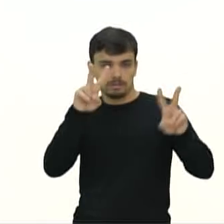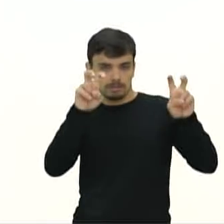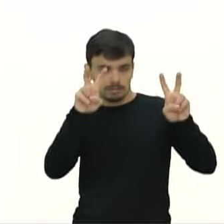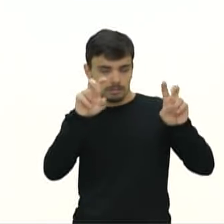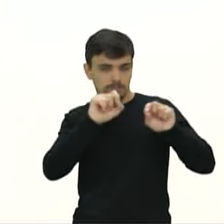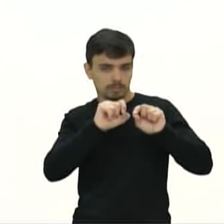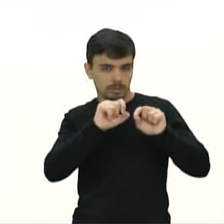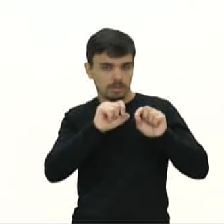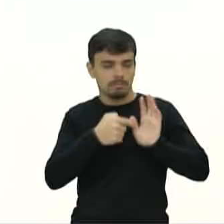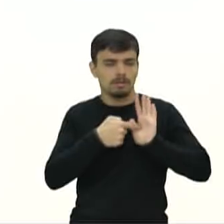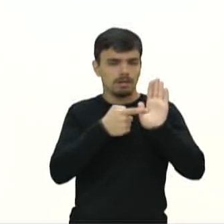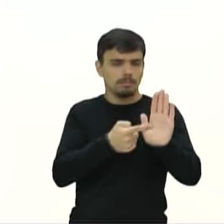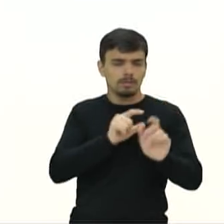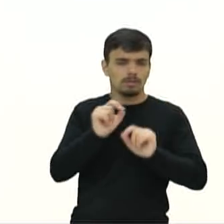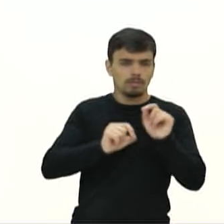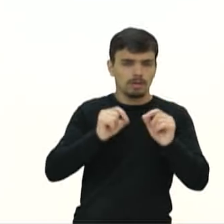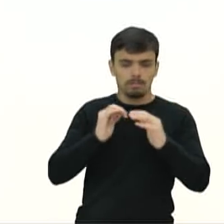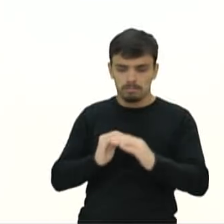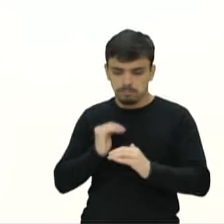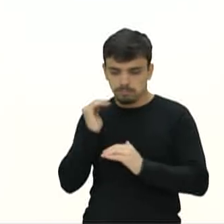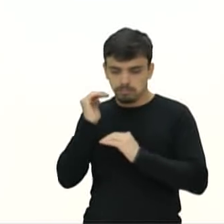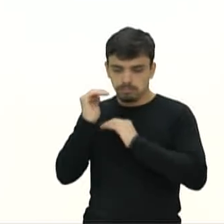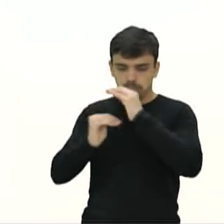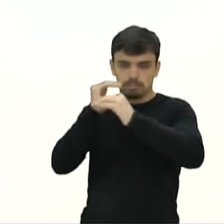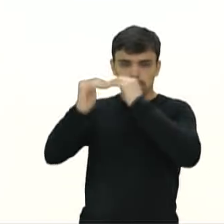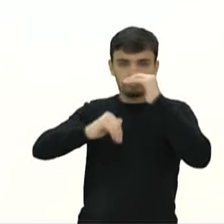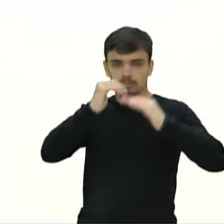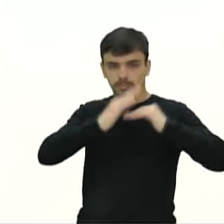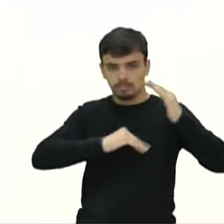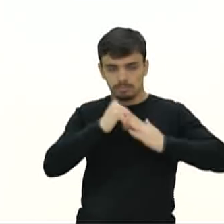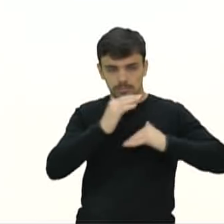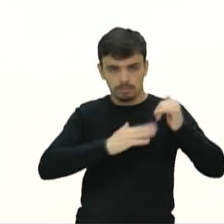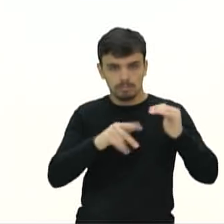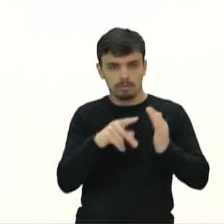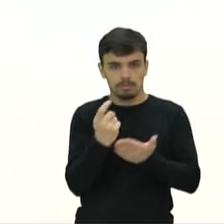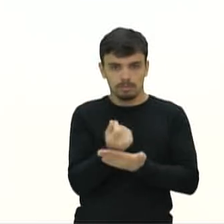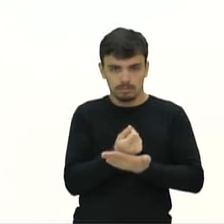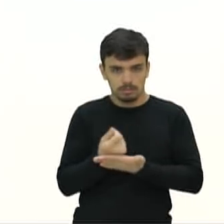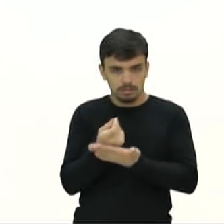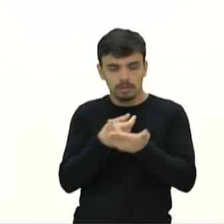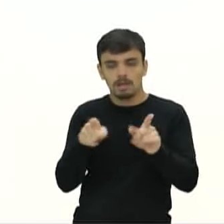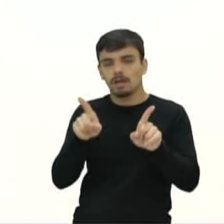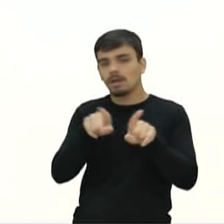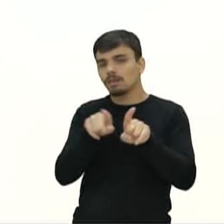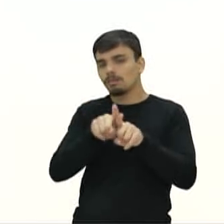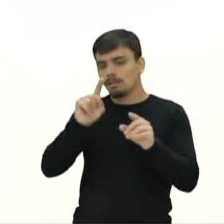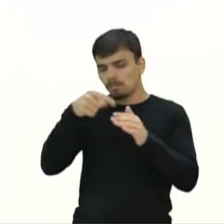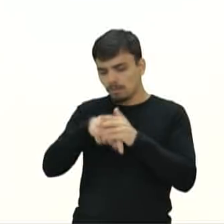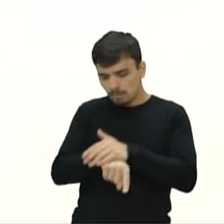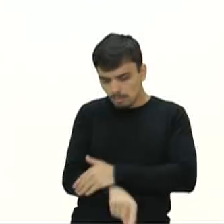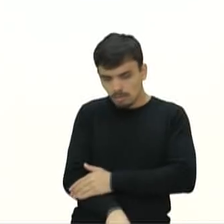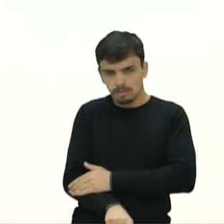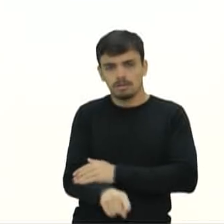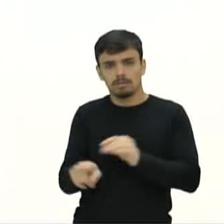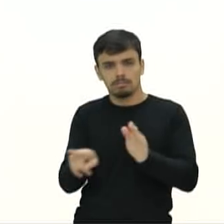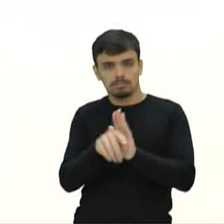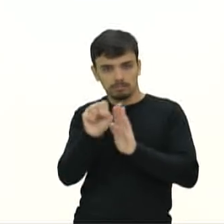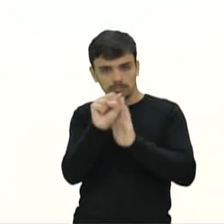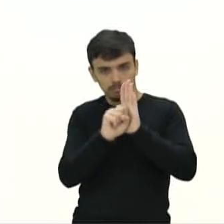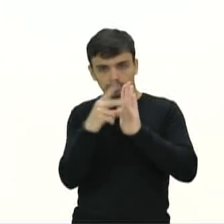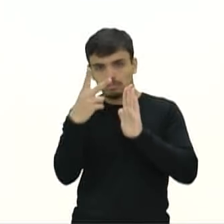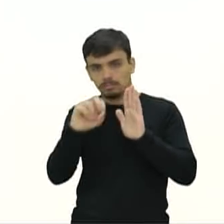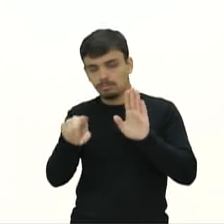para representar os avanços de produção do sistema capitalista que se intensificaram ao longo do século